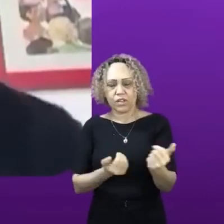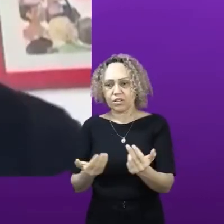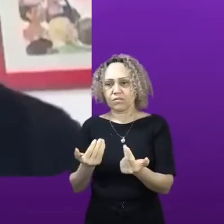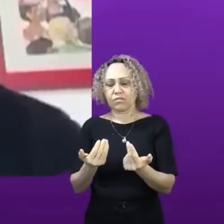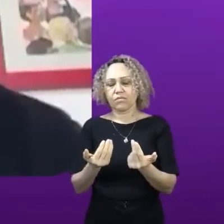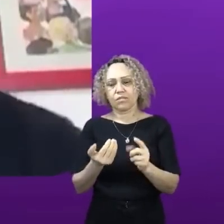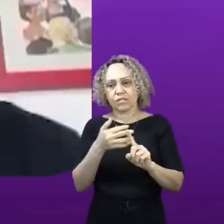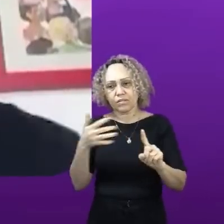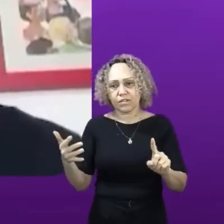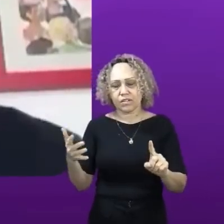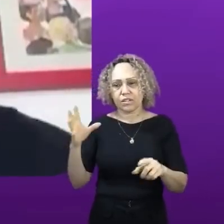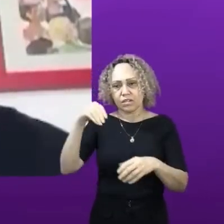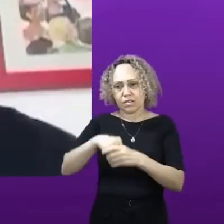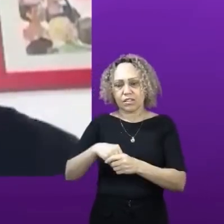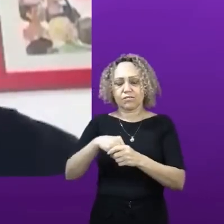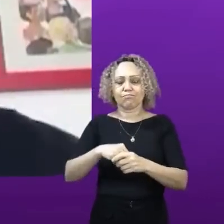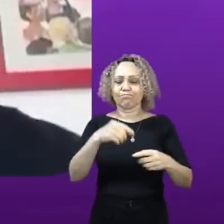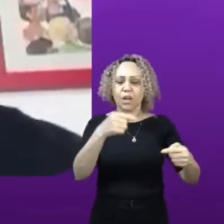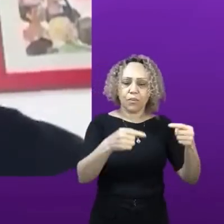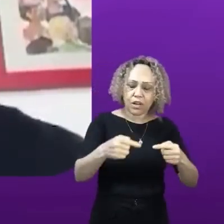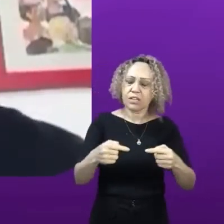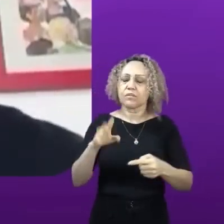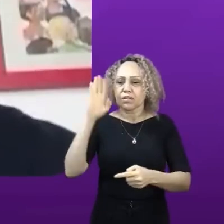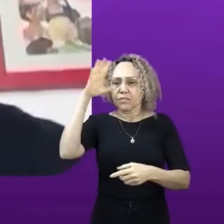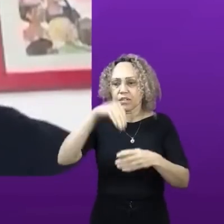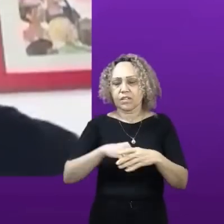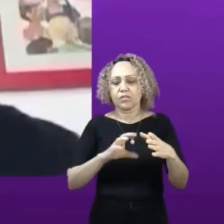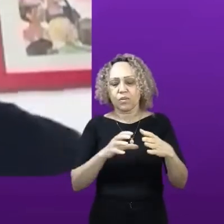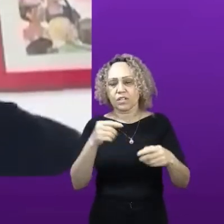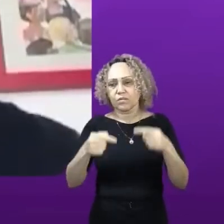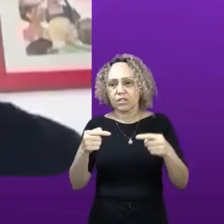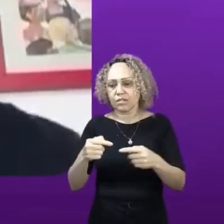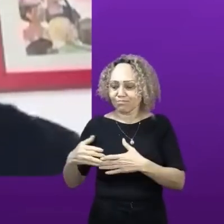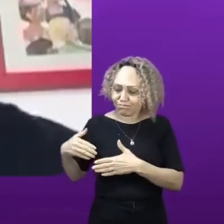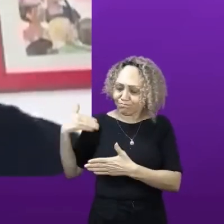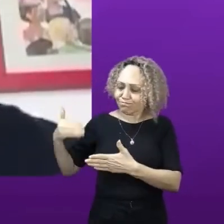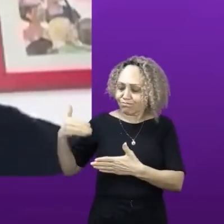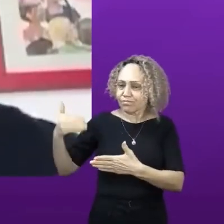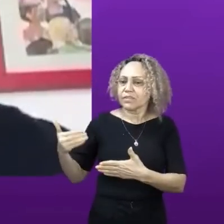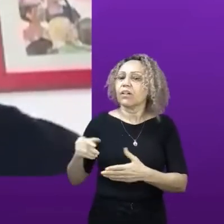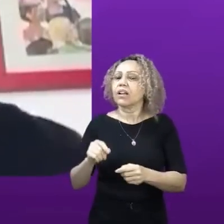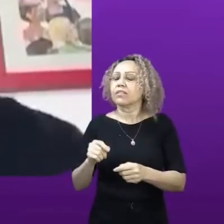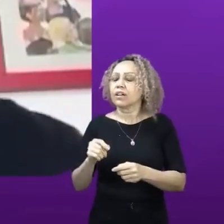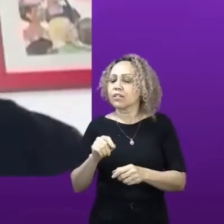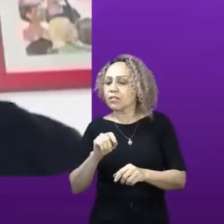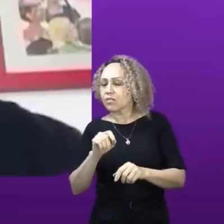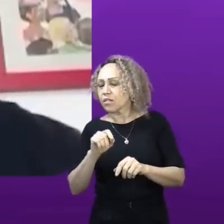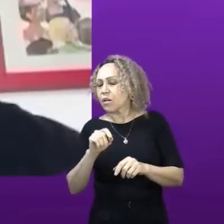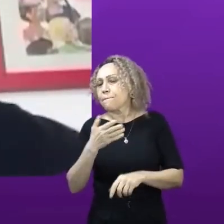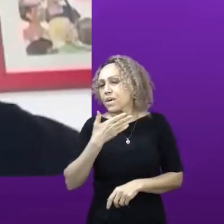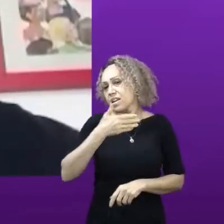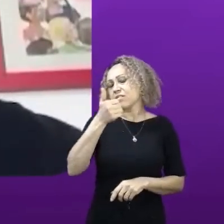nos espaços de poder e principalmente no partido político, onde a gente vem cada dia mais mudando a forma de fazer política e uma forma